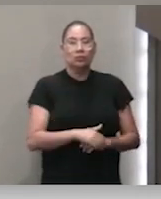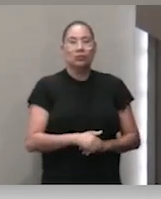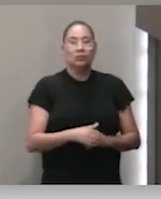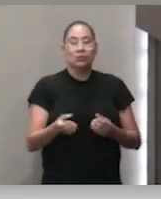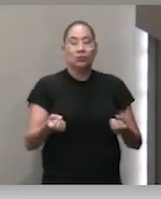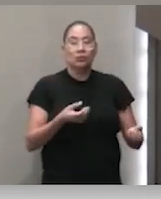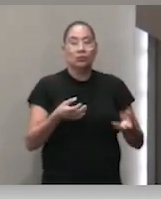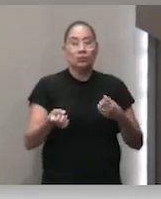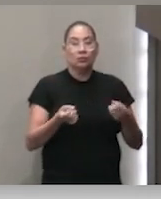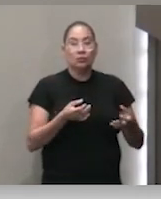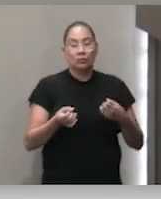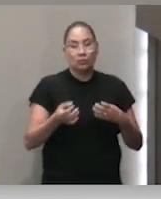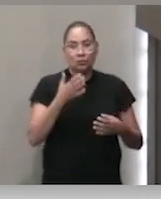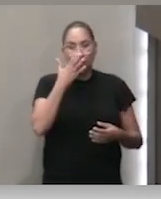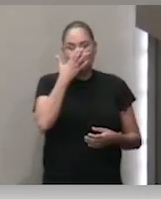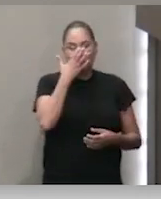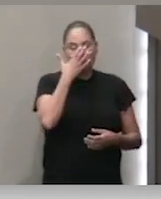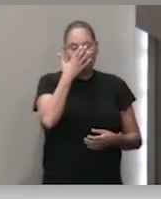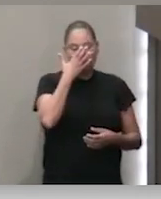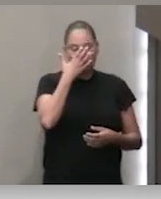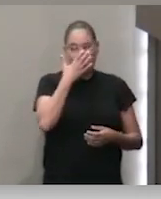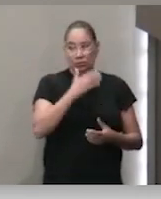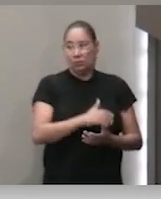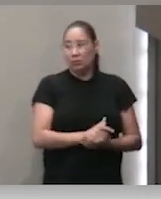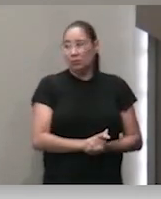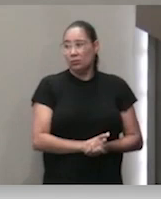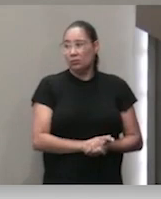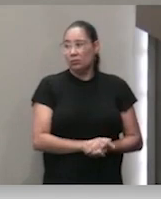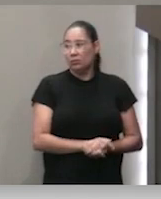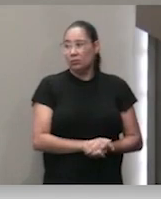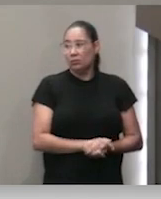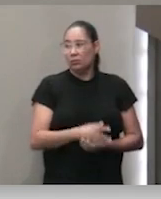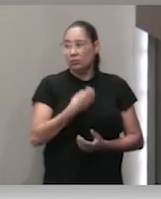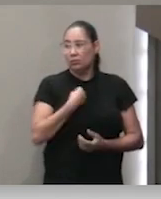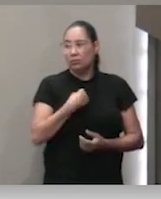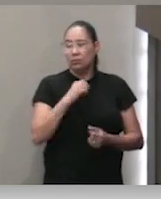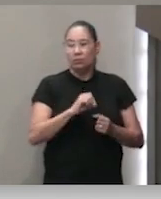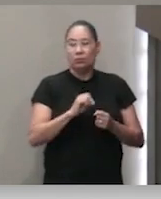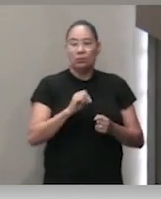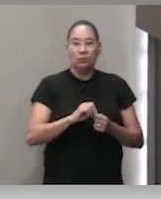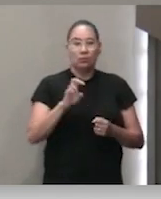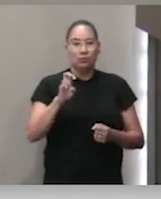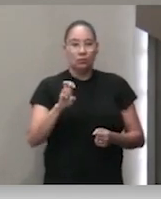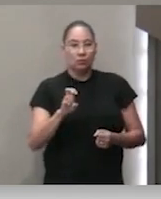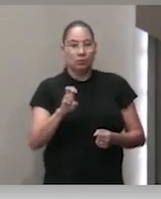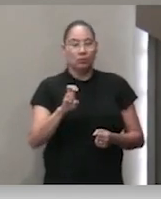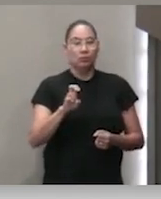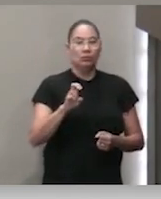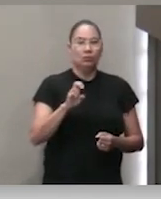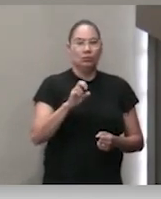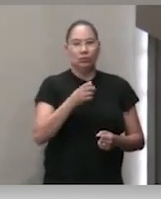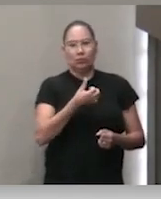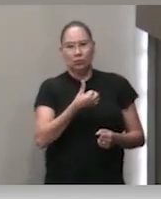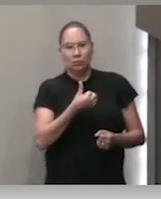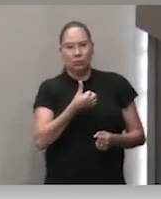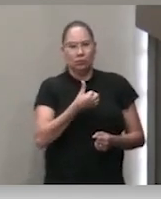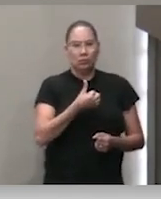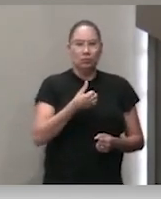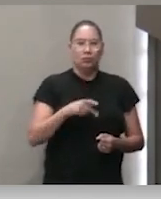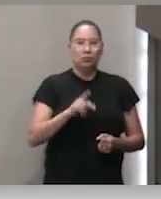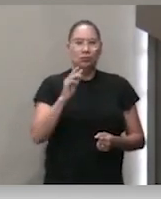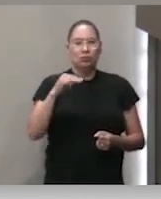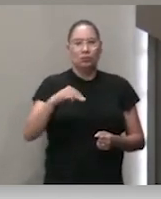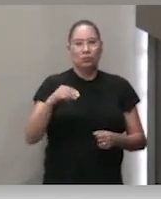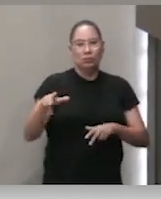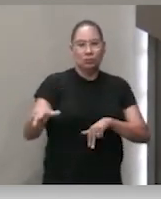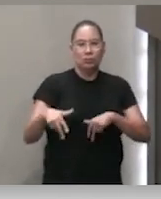inovação com o nosso executivo, que está fazendo aí 5, 6 quilômetros de asfalto direcionado para o nosso